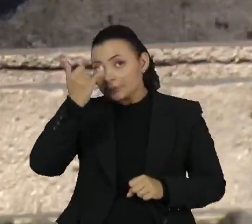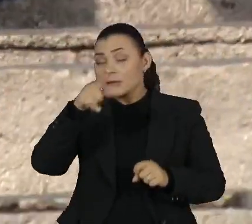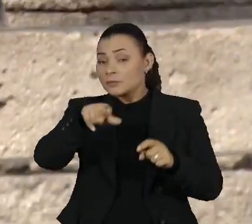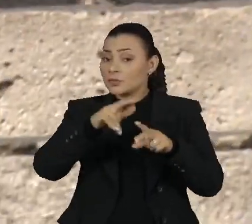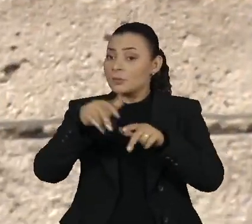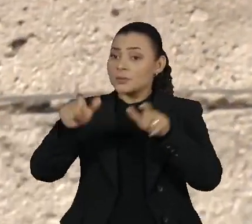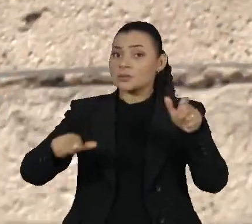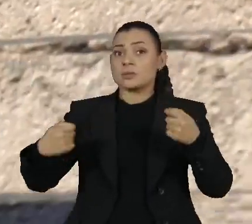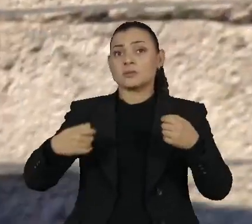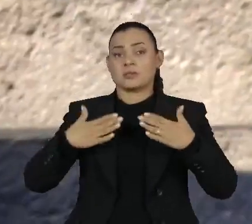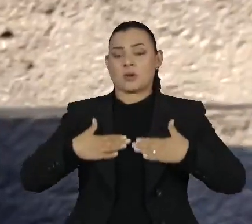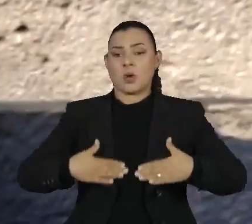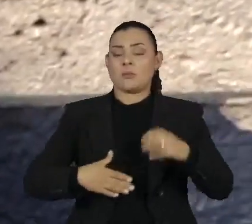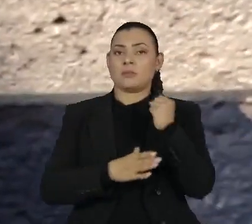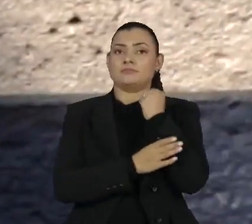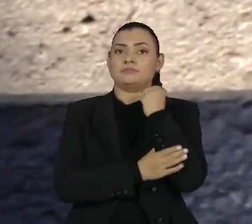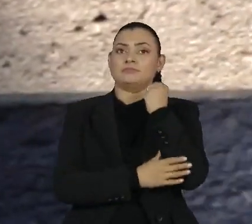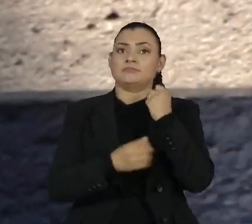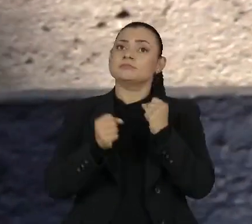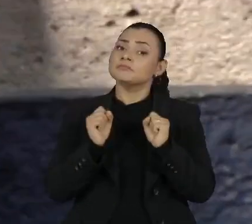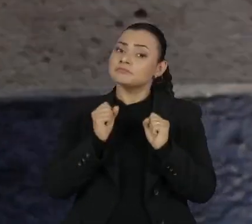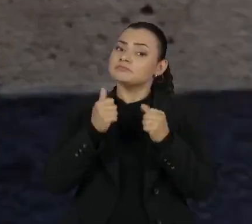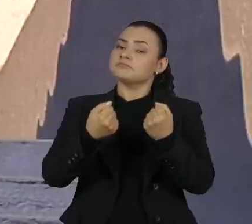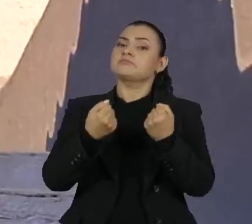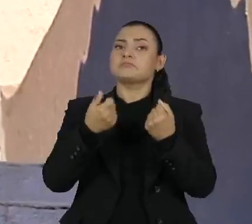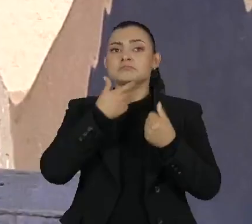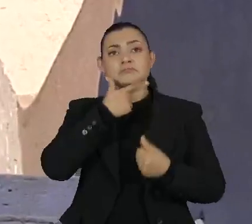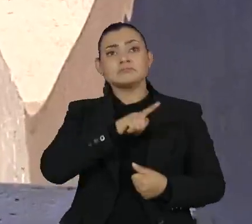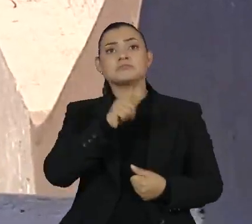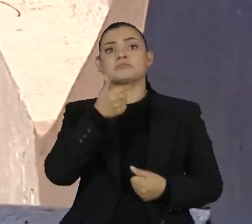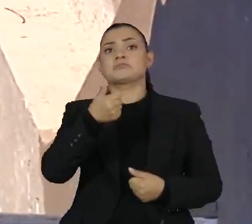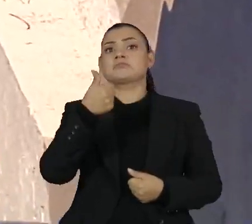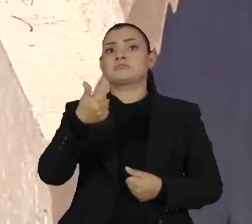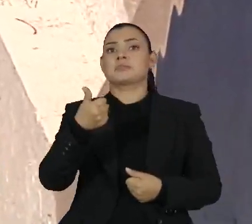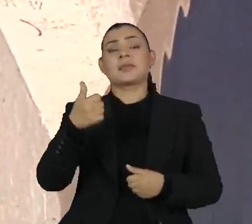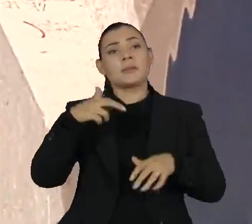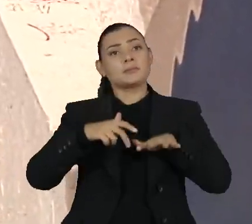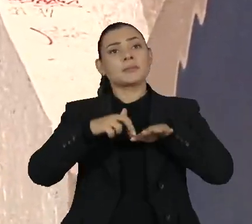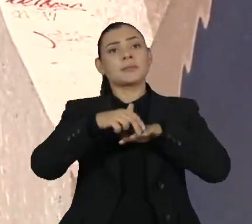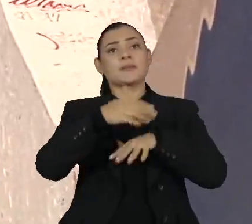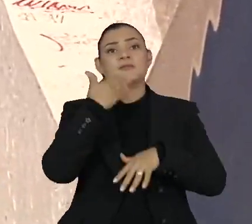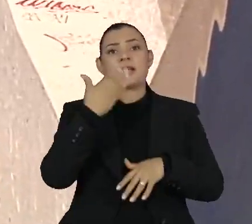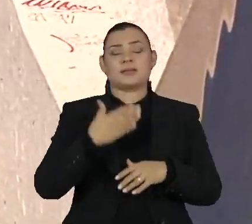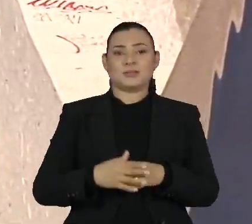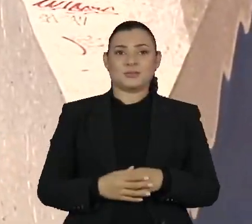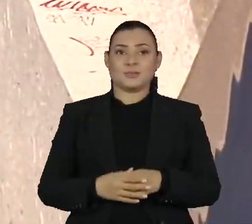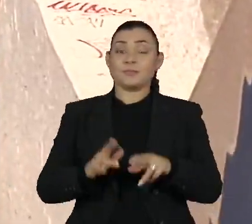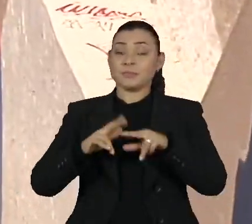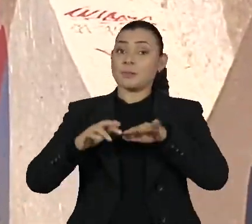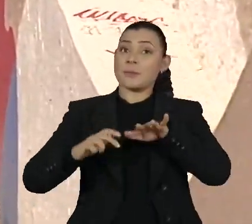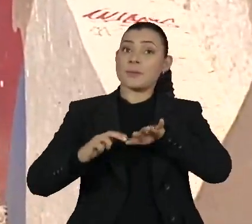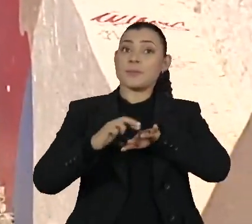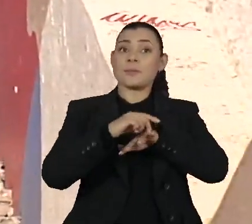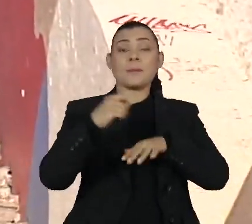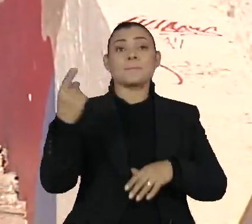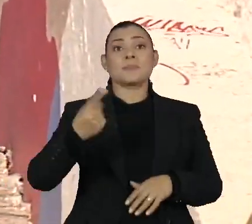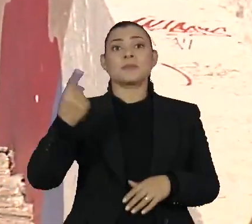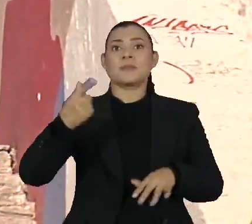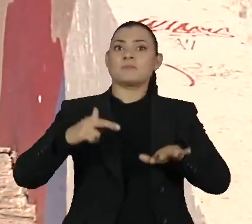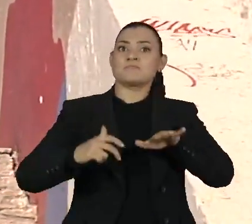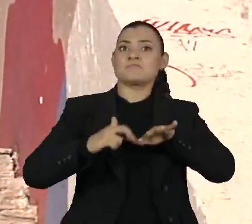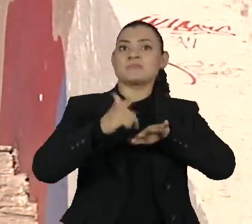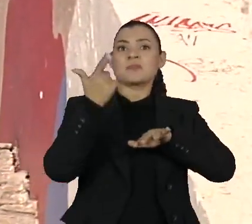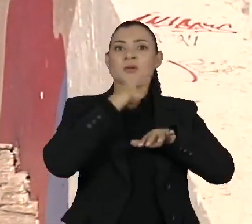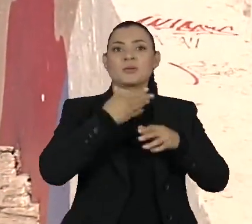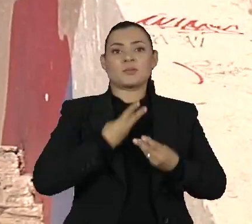capacidade física que favoreça subir escadas a subida da escada é apenas o primeiro degrau para